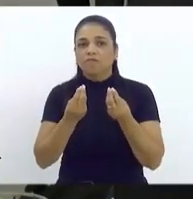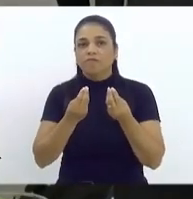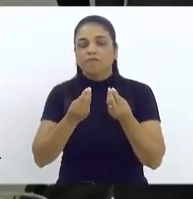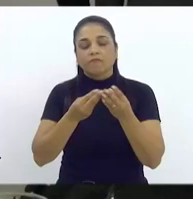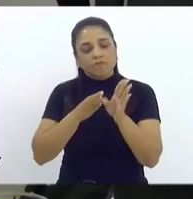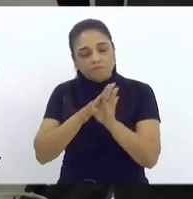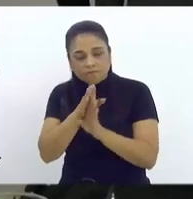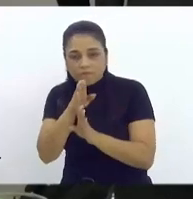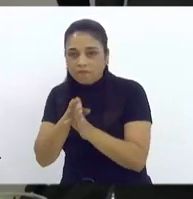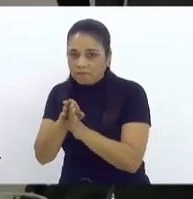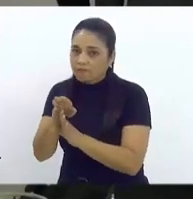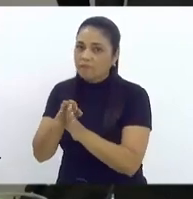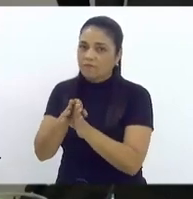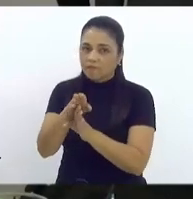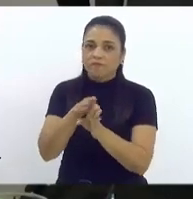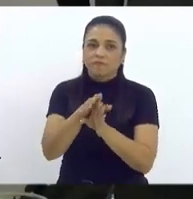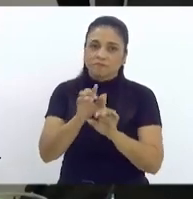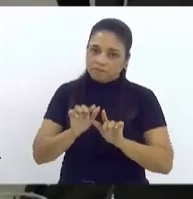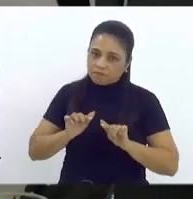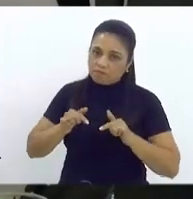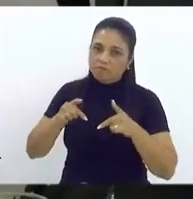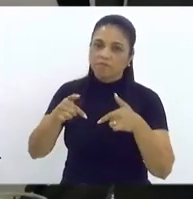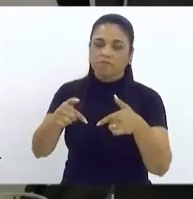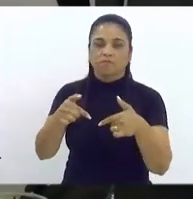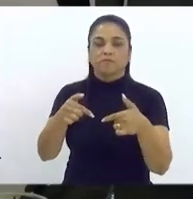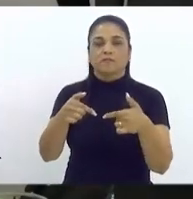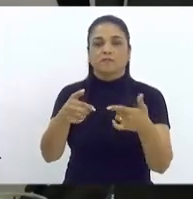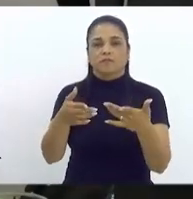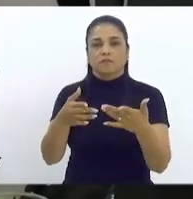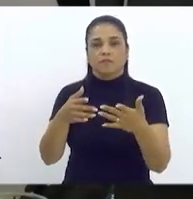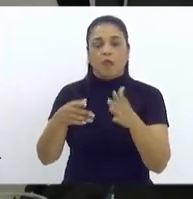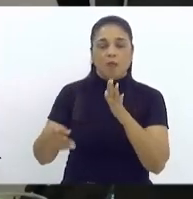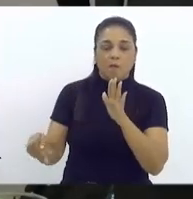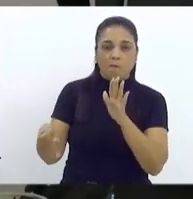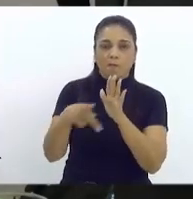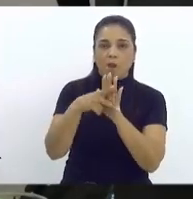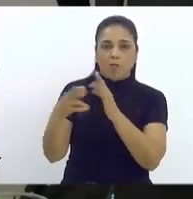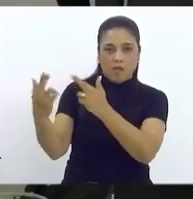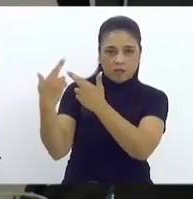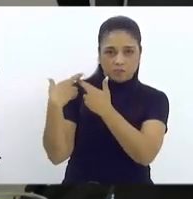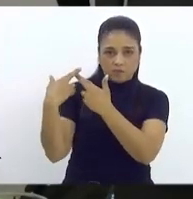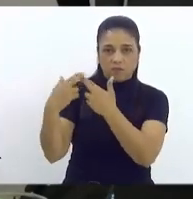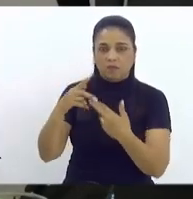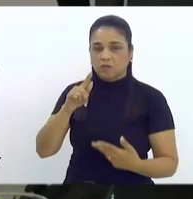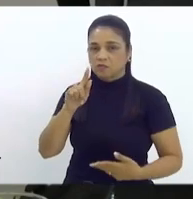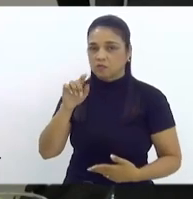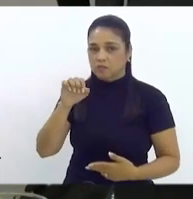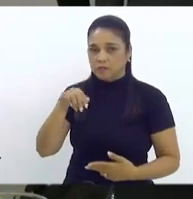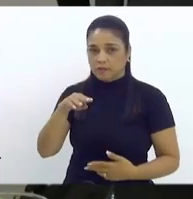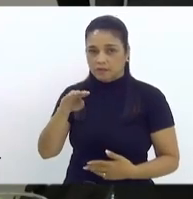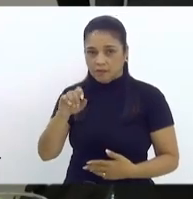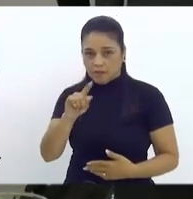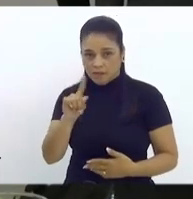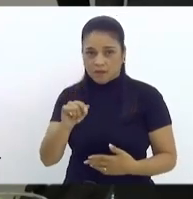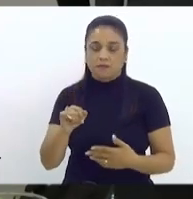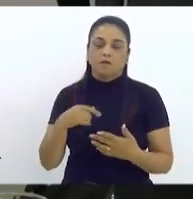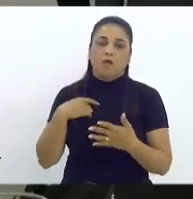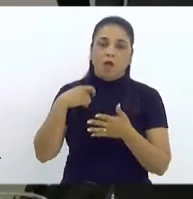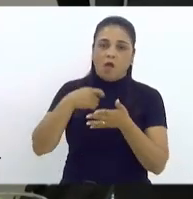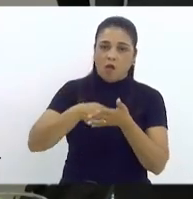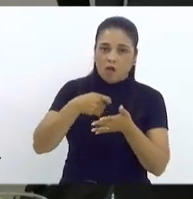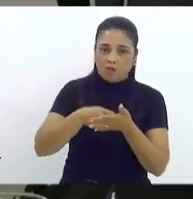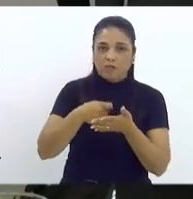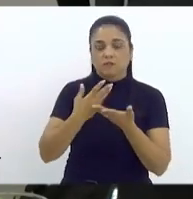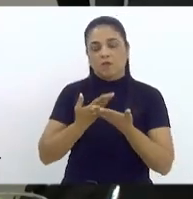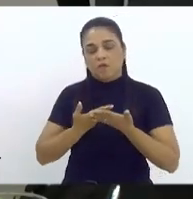instruídas para a realização. Então, é nesse nível. E nós, como agora, nós temos uma obrigação de enviar, como eu